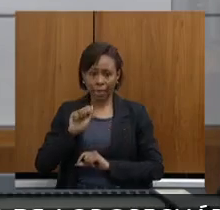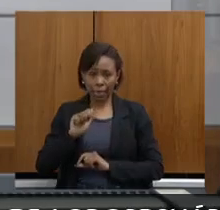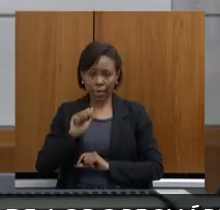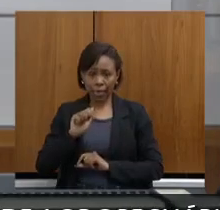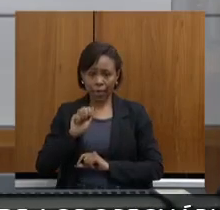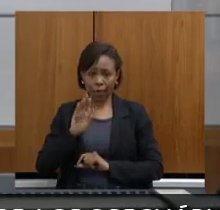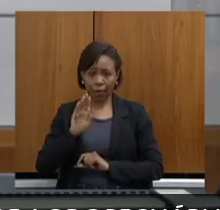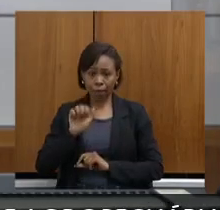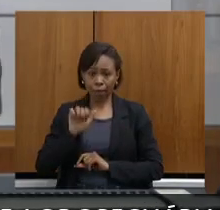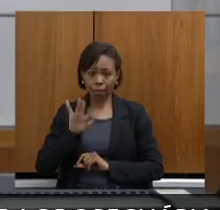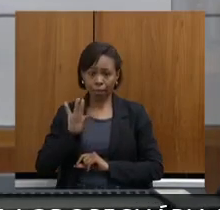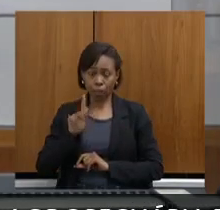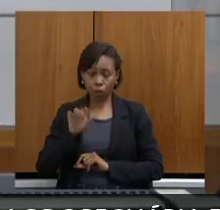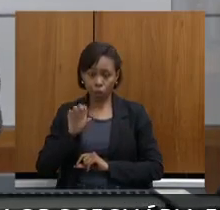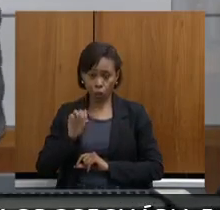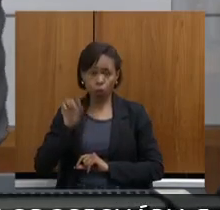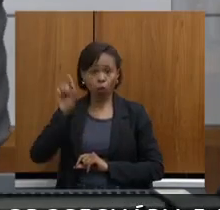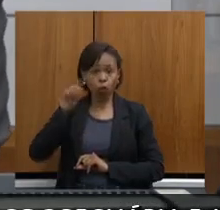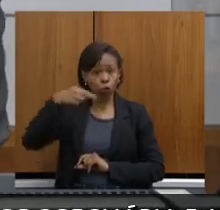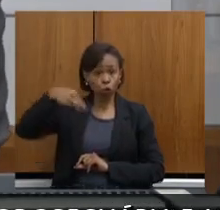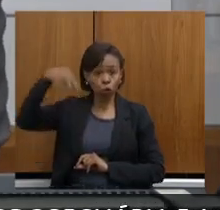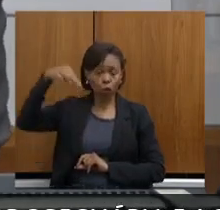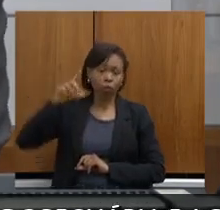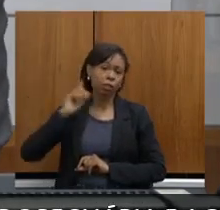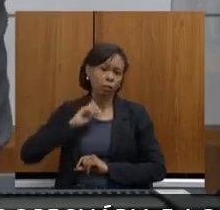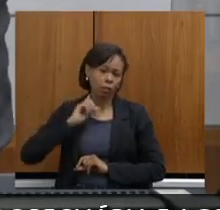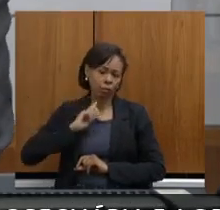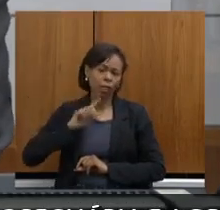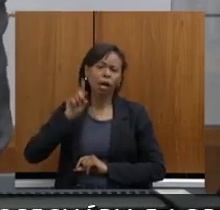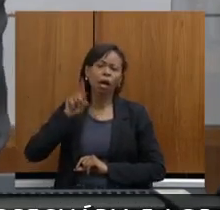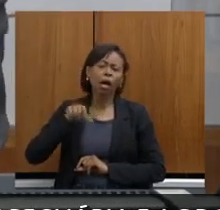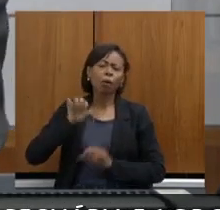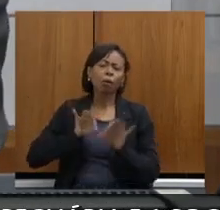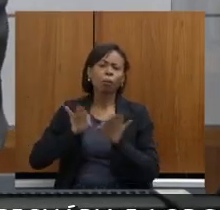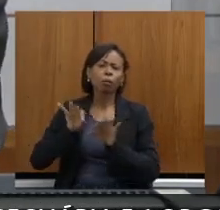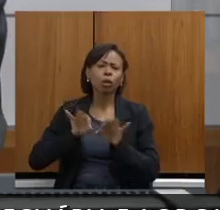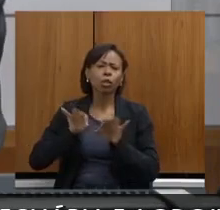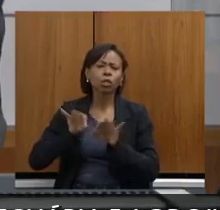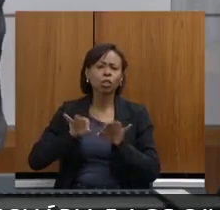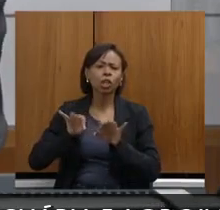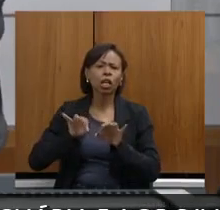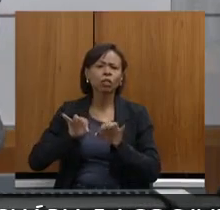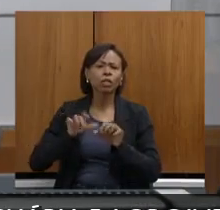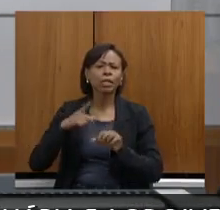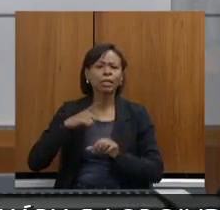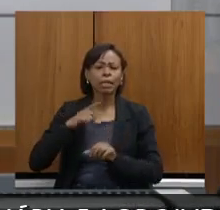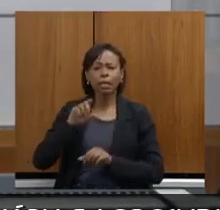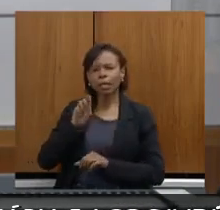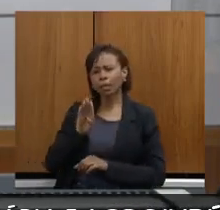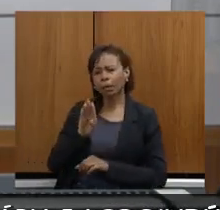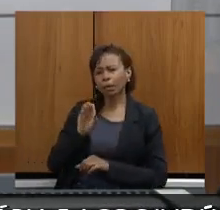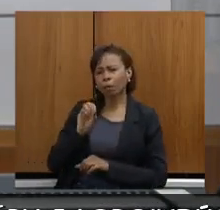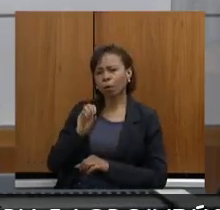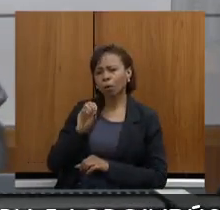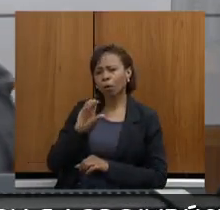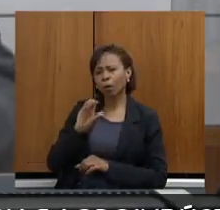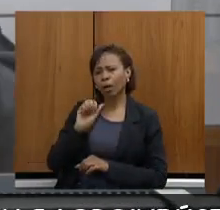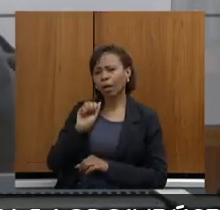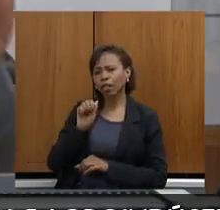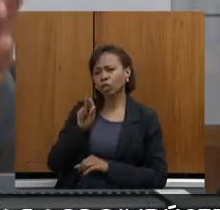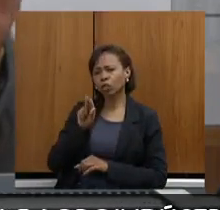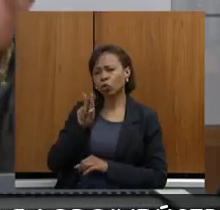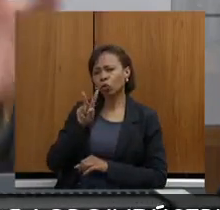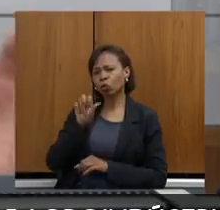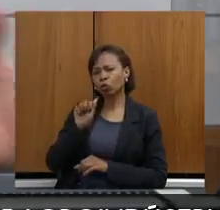norte de Minas o pior Betinho E é aquele projeto de assentamento que tem Bocaiuva Betinho foi